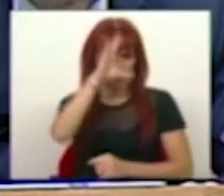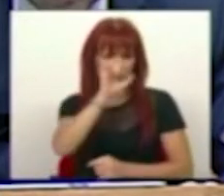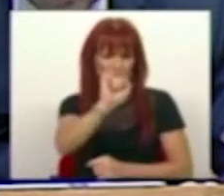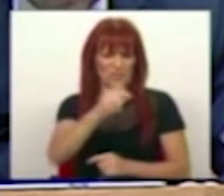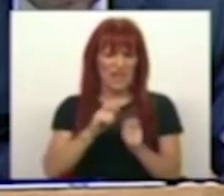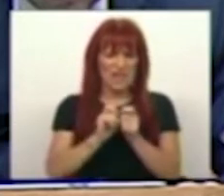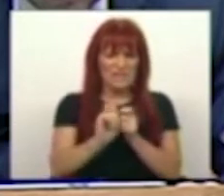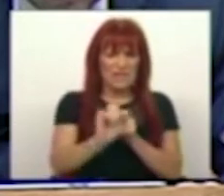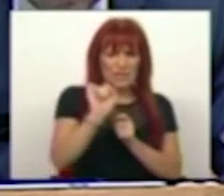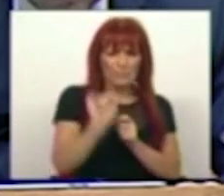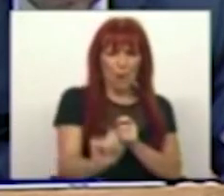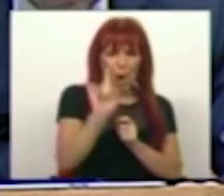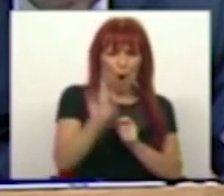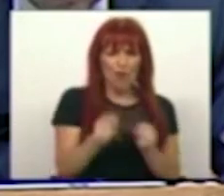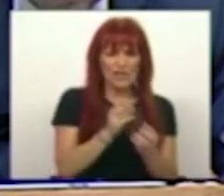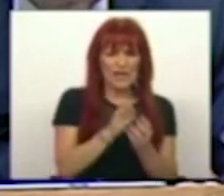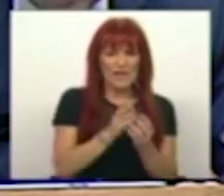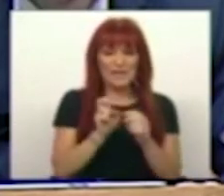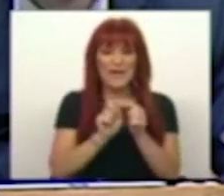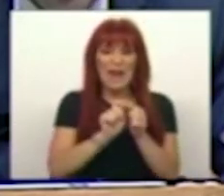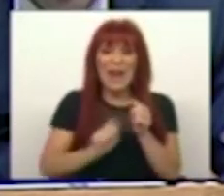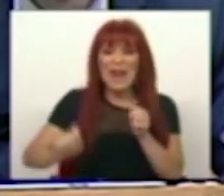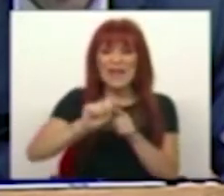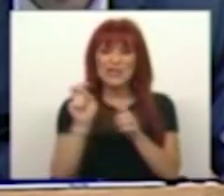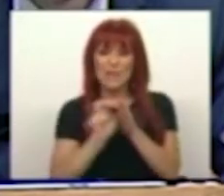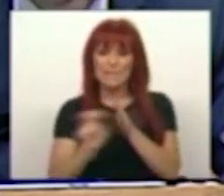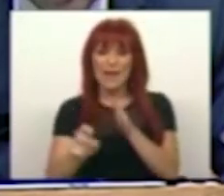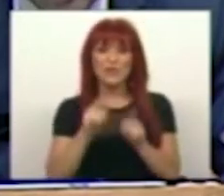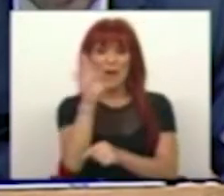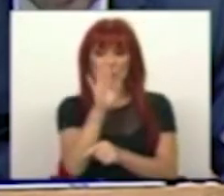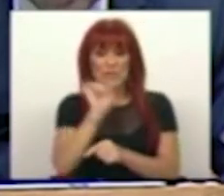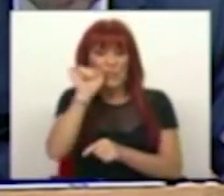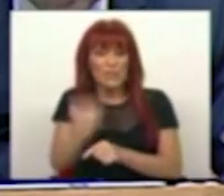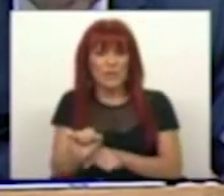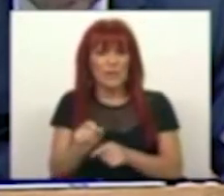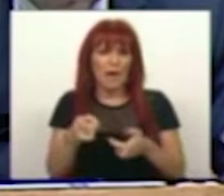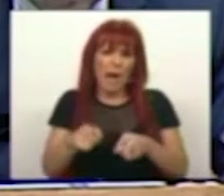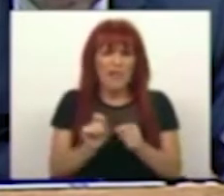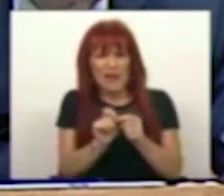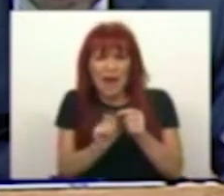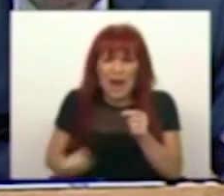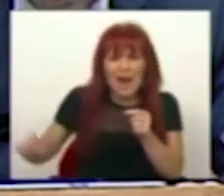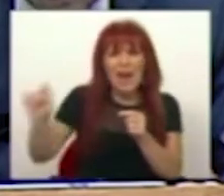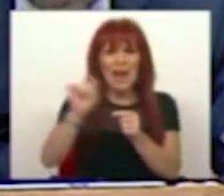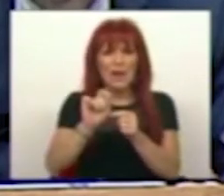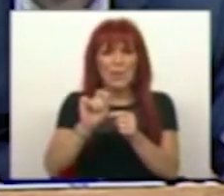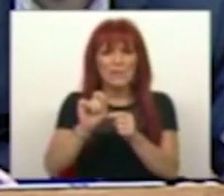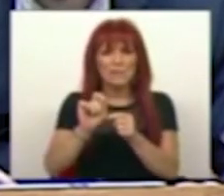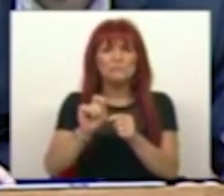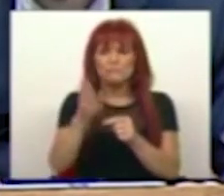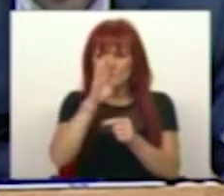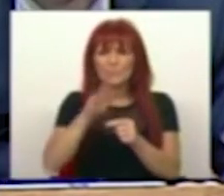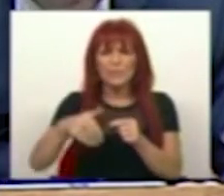a definição das linhas de metro, a sua execução, e que esta linha vai ser